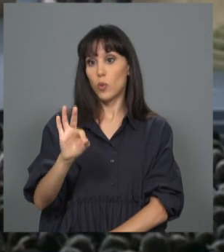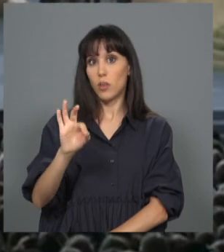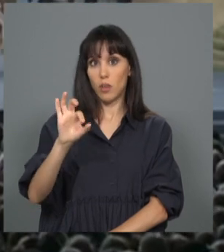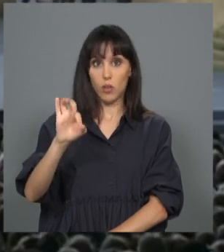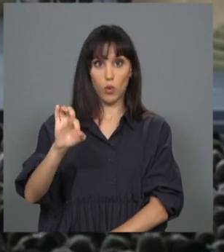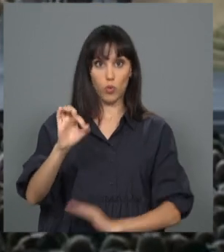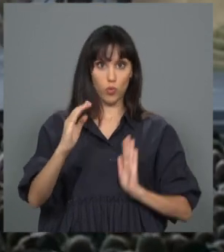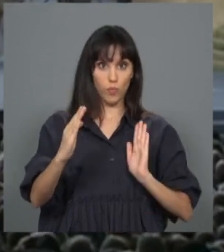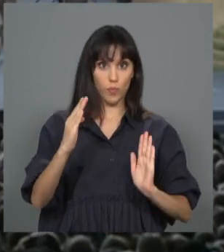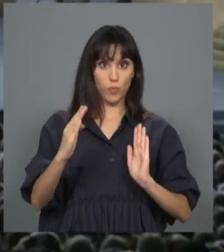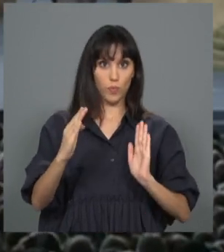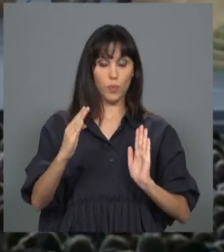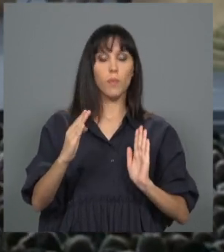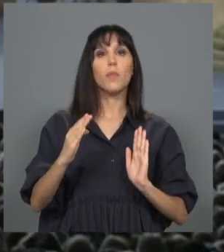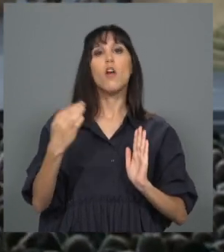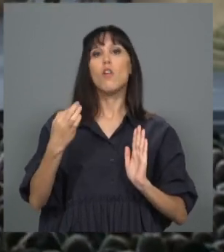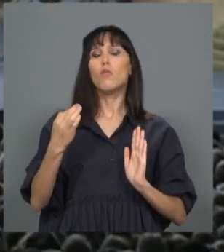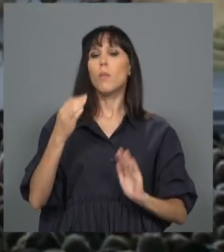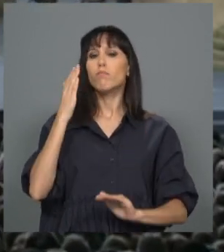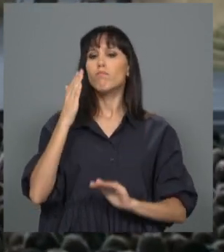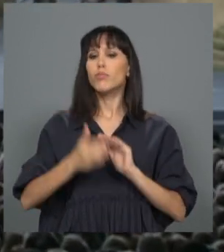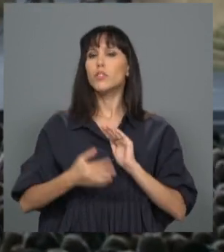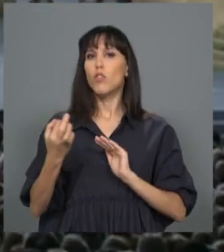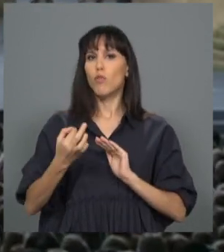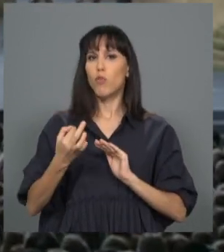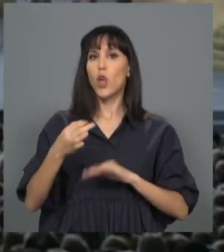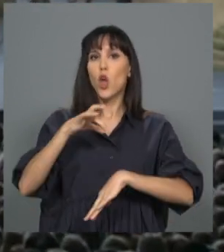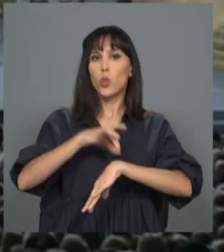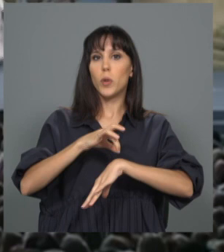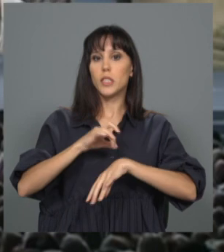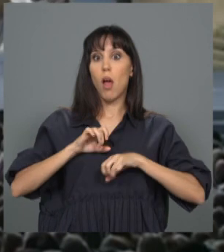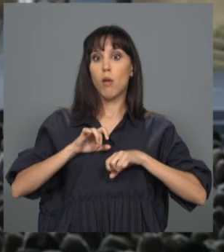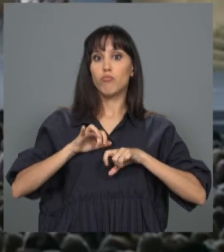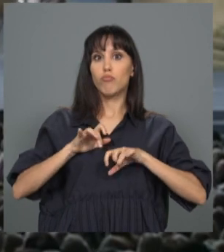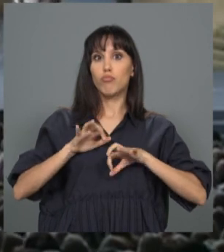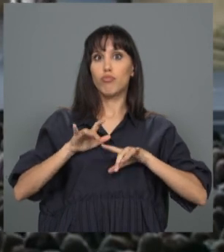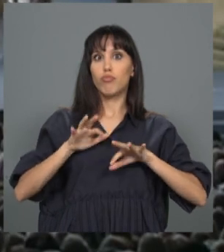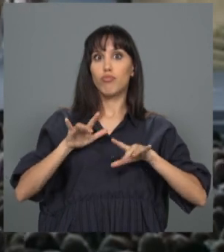1648. E, a um dado momento, uma peste começa a alastrar